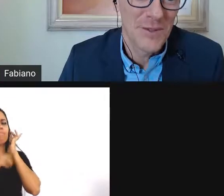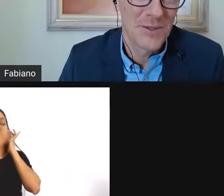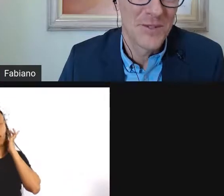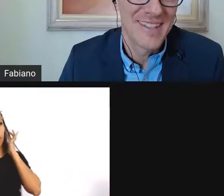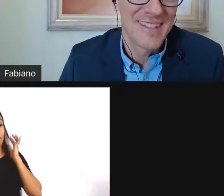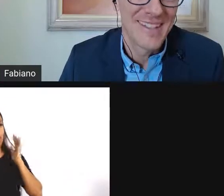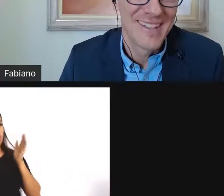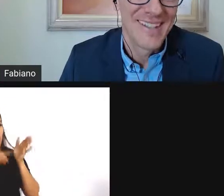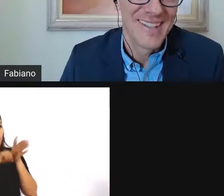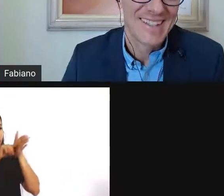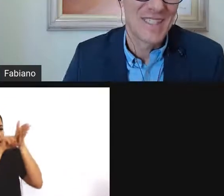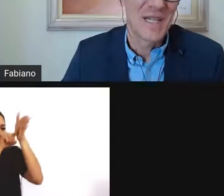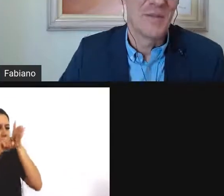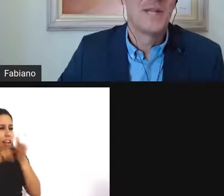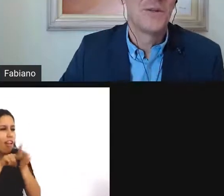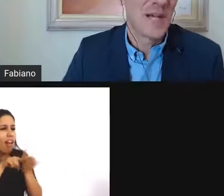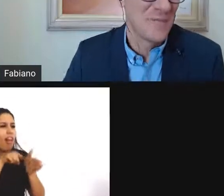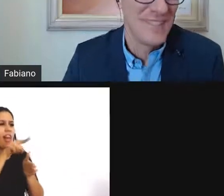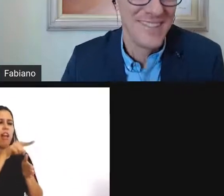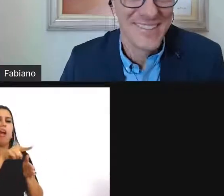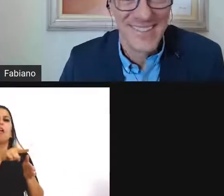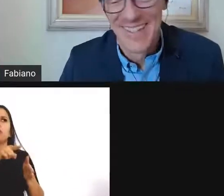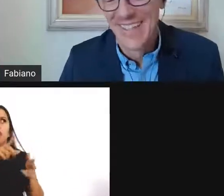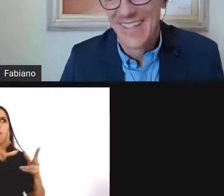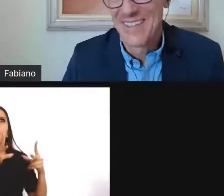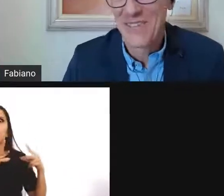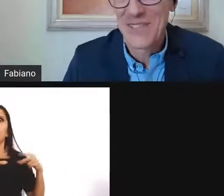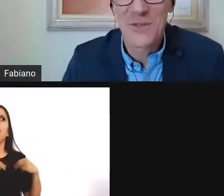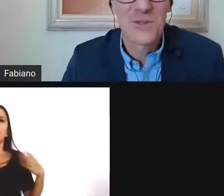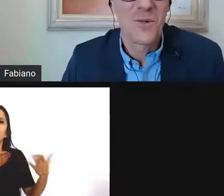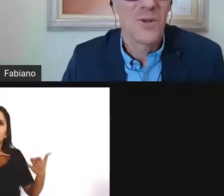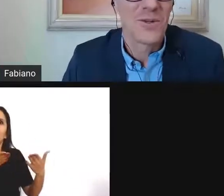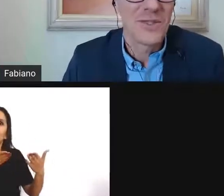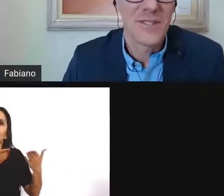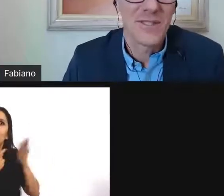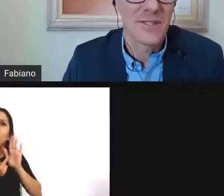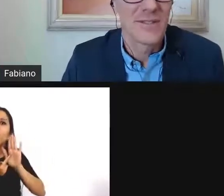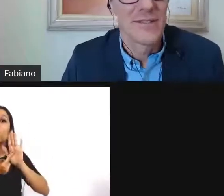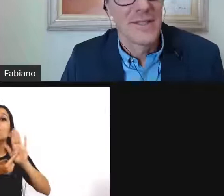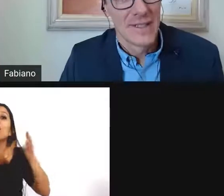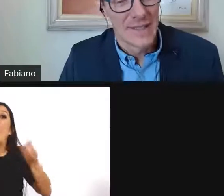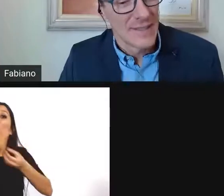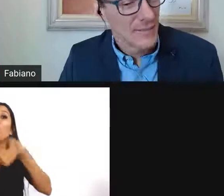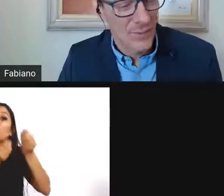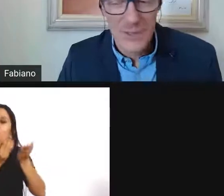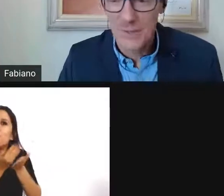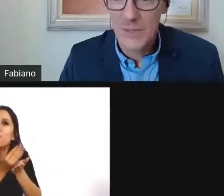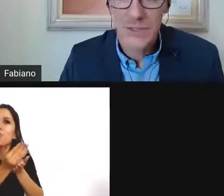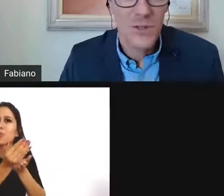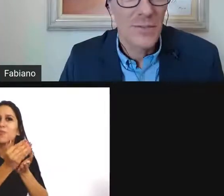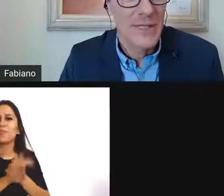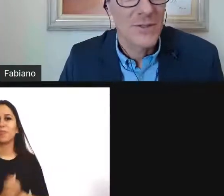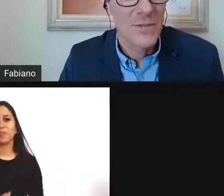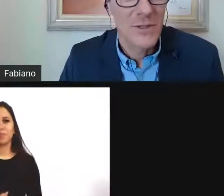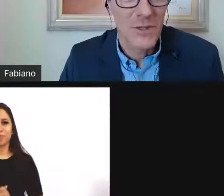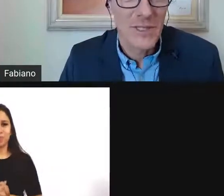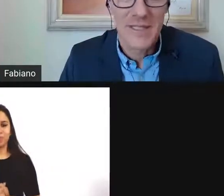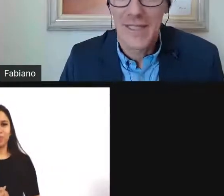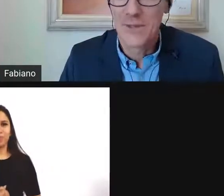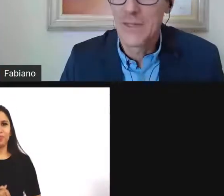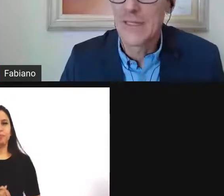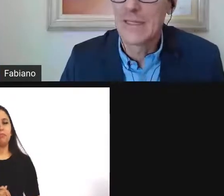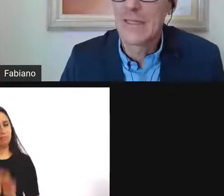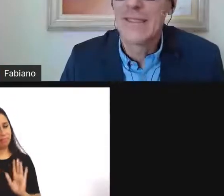os caminhos, né, de abrir o caminho, e você contou um pouco, né, disso. Depois a gente comenta sobre o